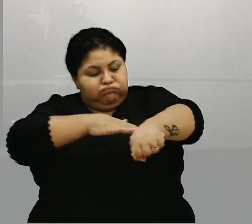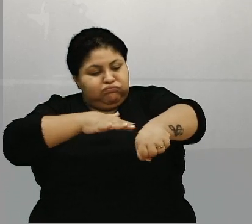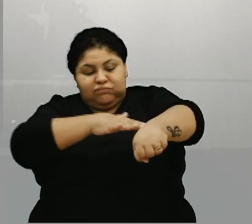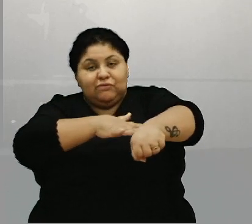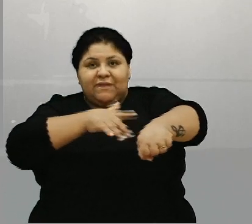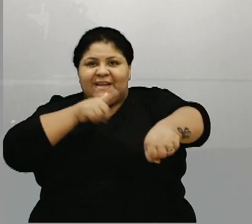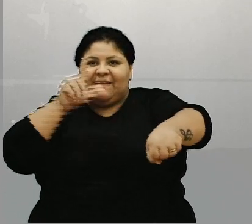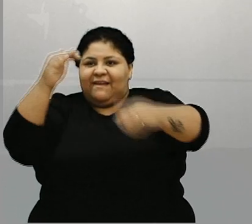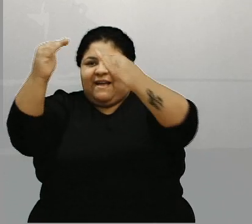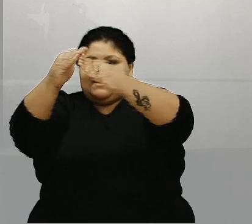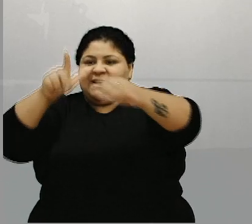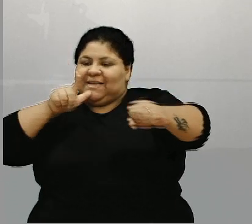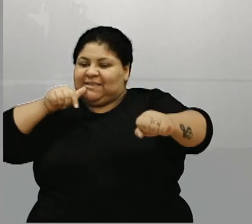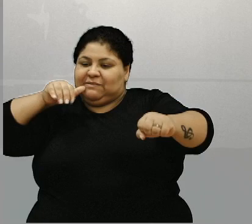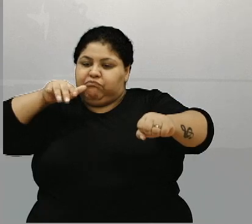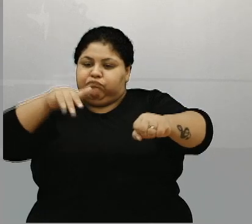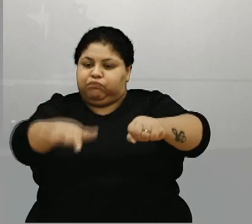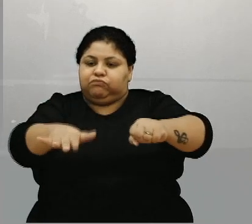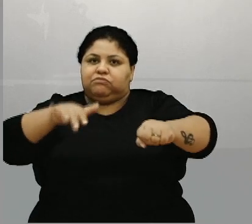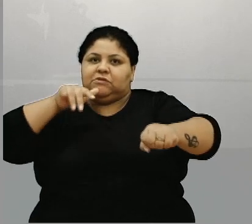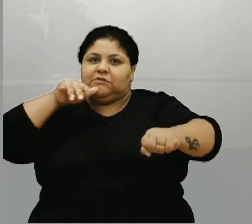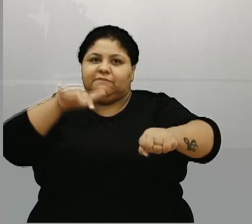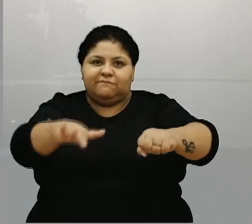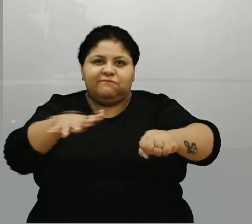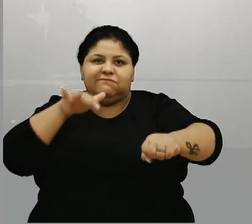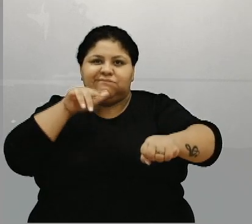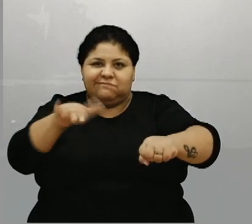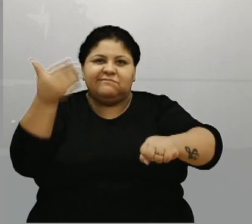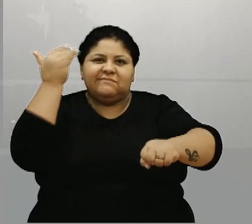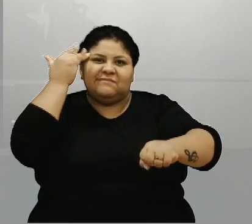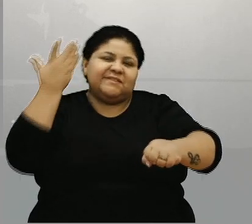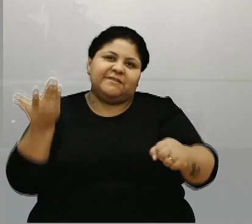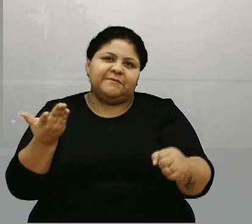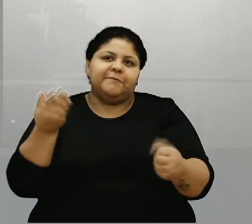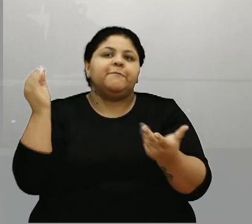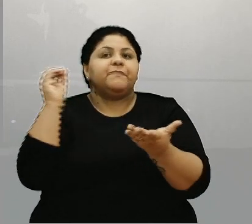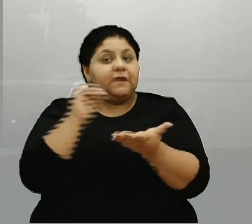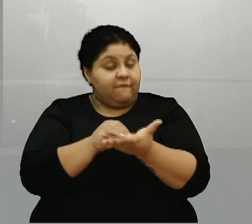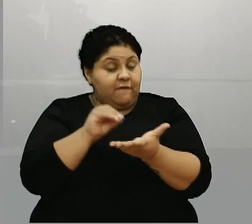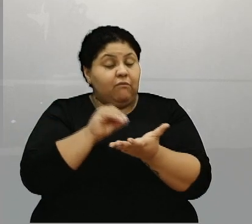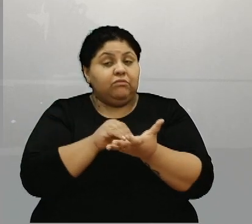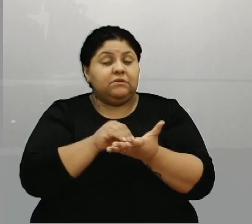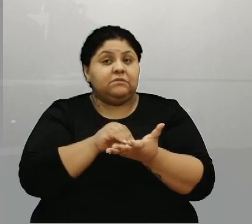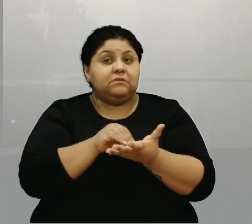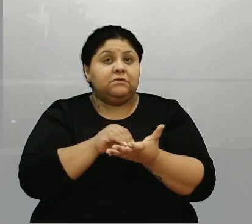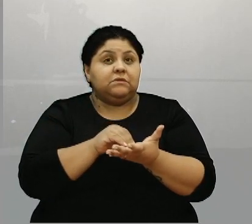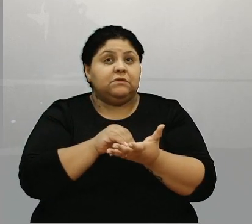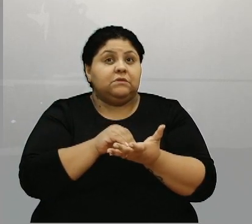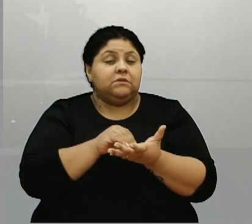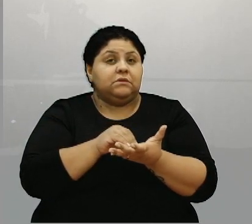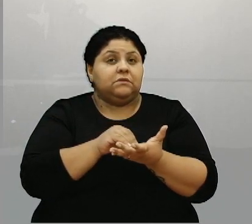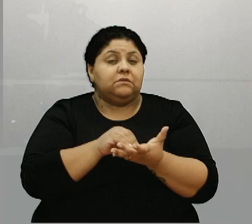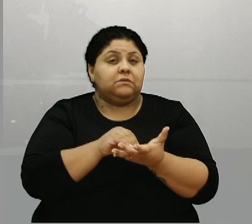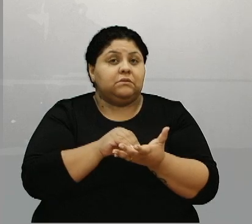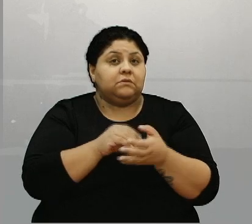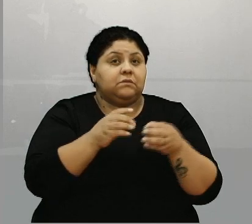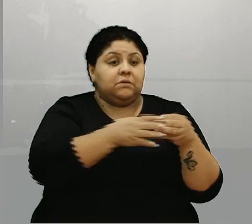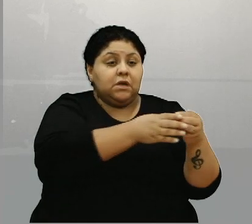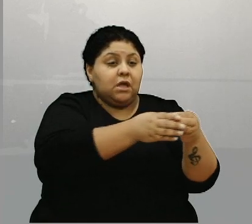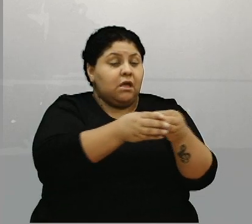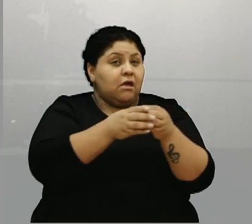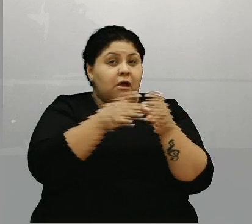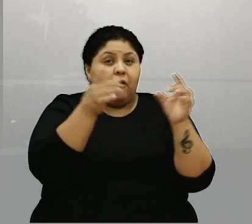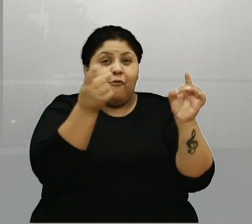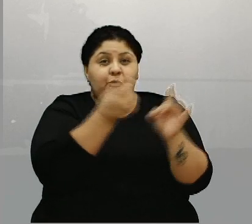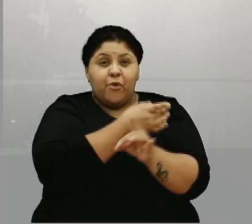porquê. Aí não é culpa dos moradores, não é questão de lixo, é falta de pessoas mal